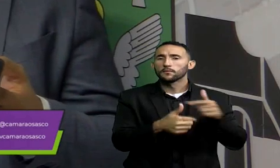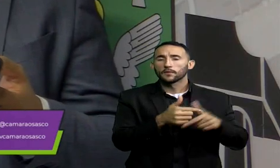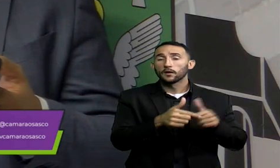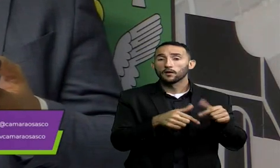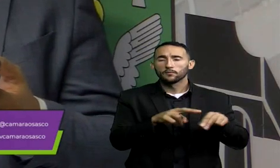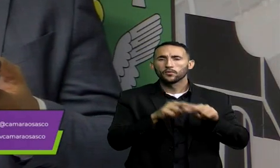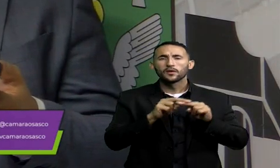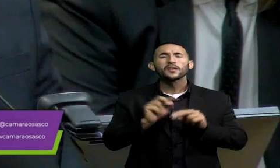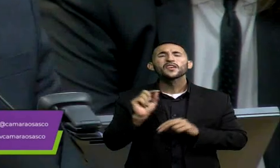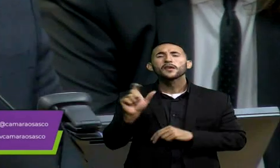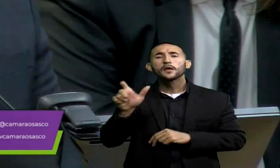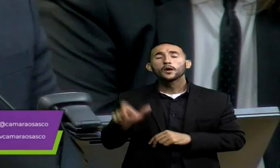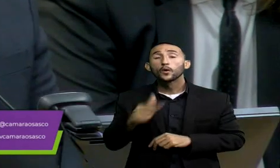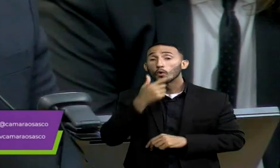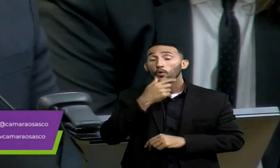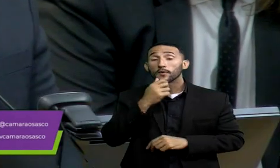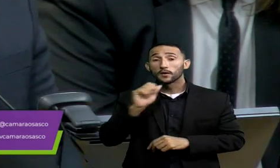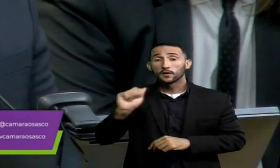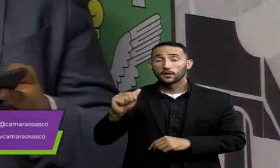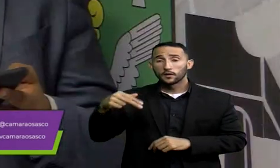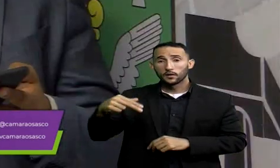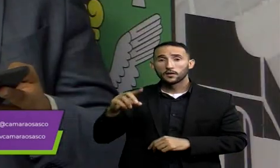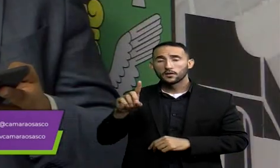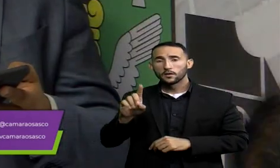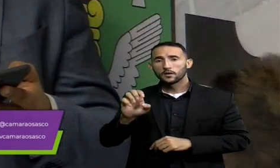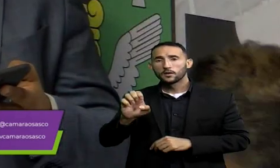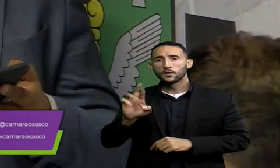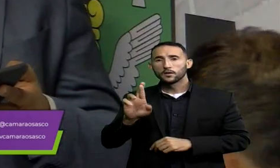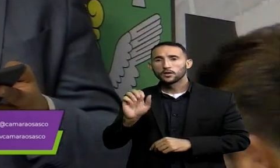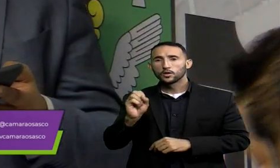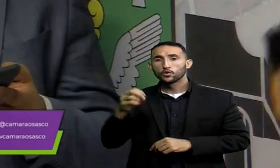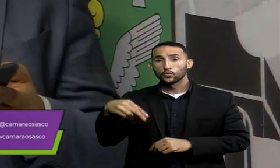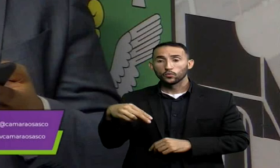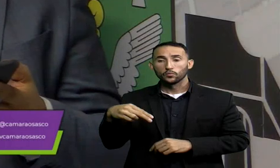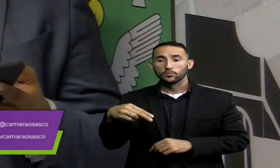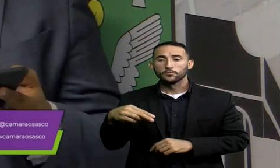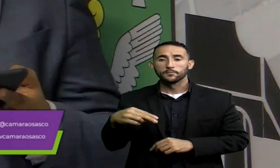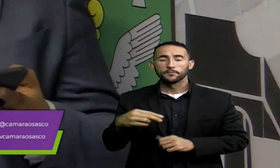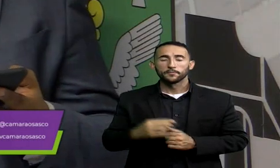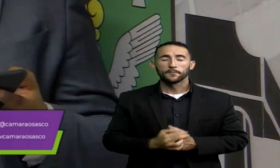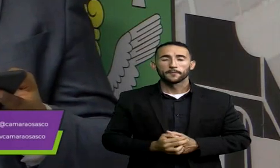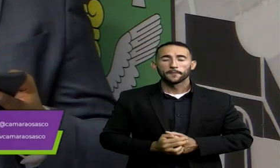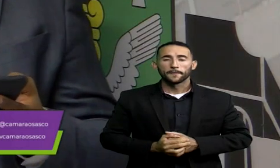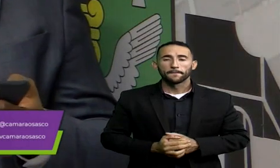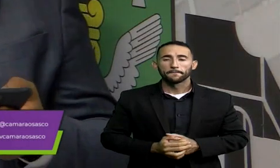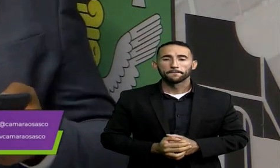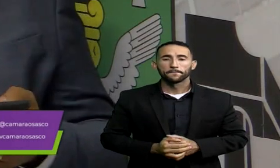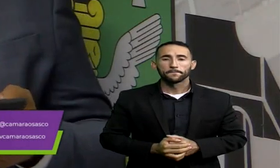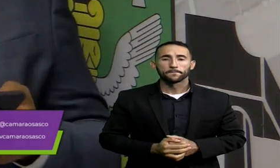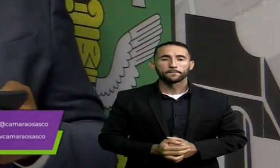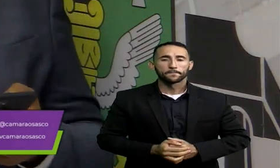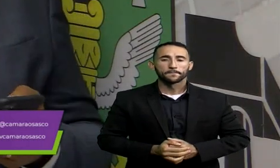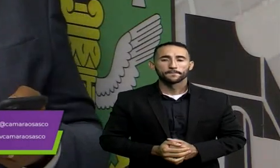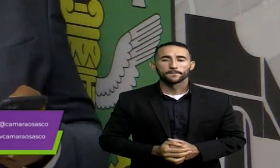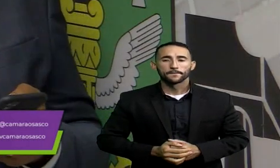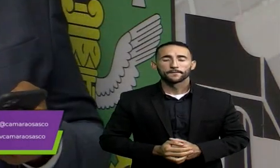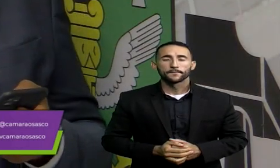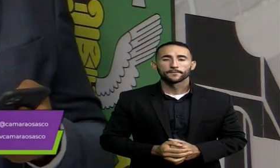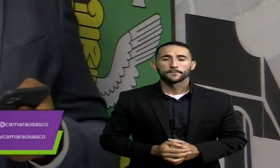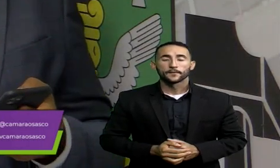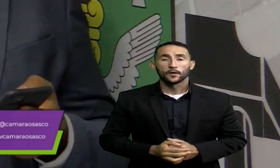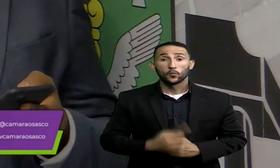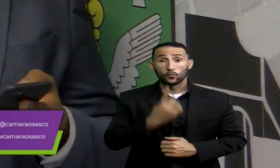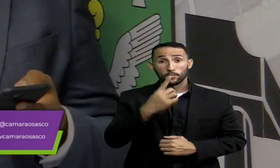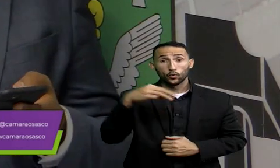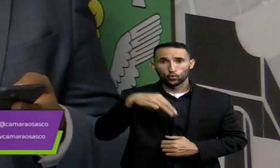momento Anderson Artur isso Anderson Artur desen desen isso um